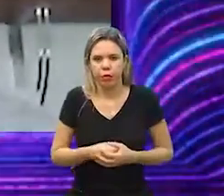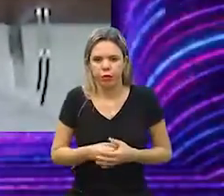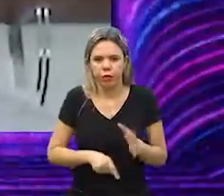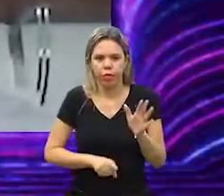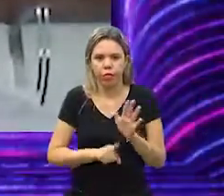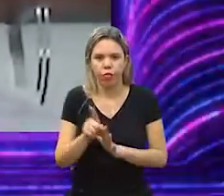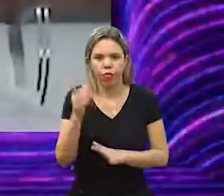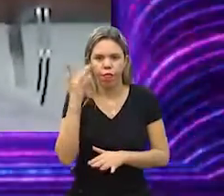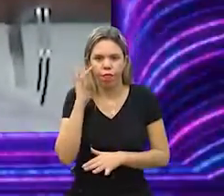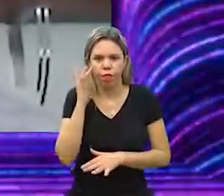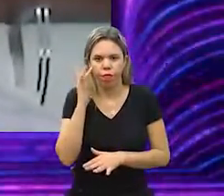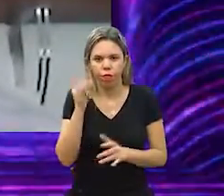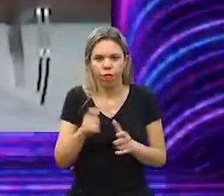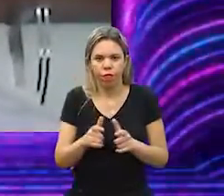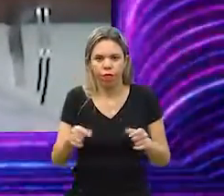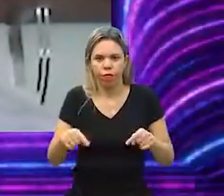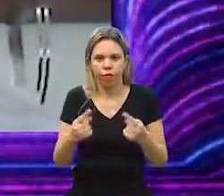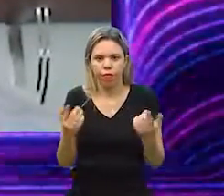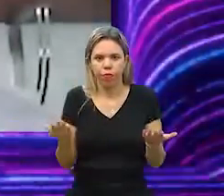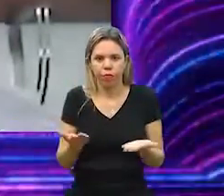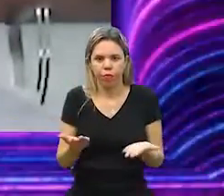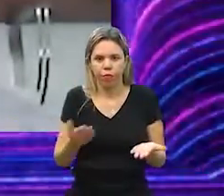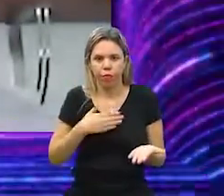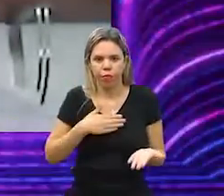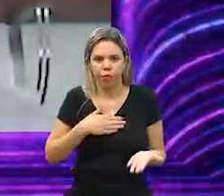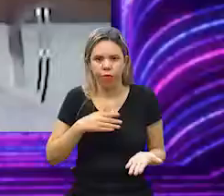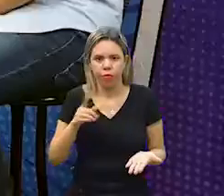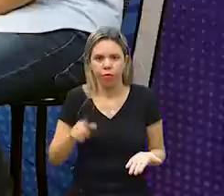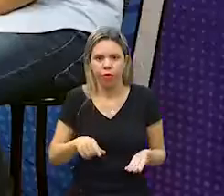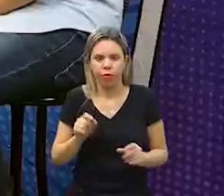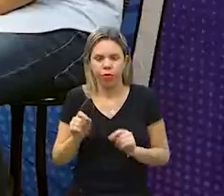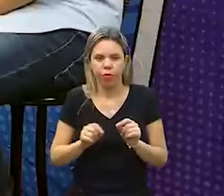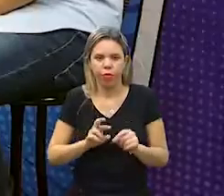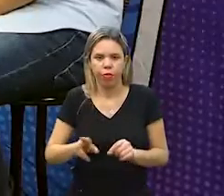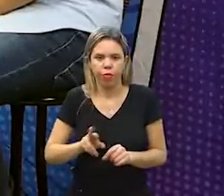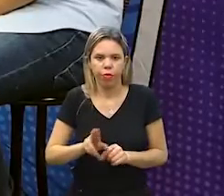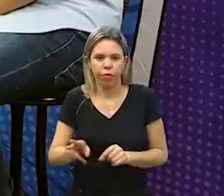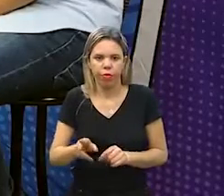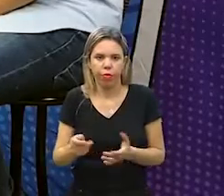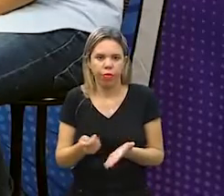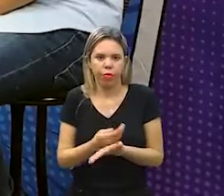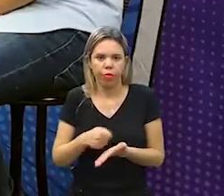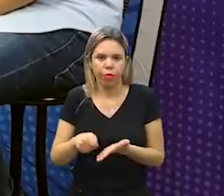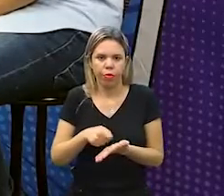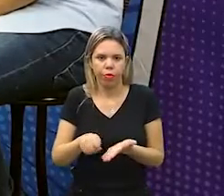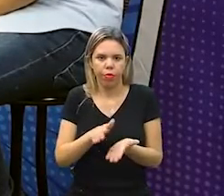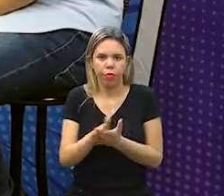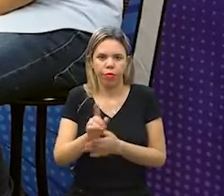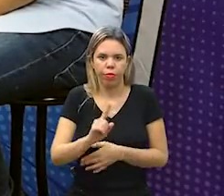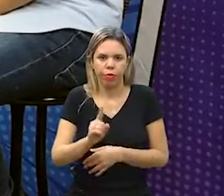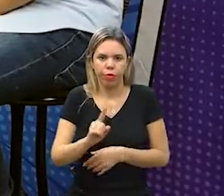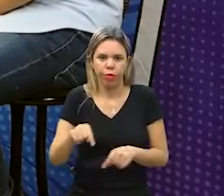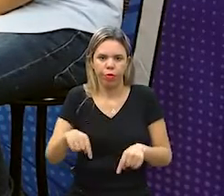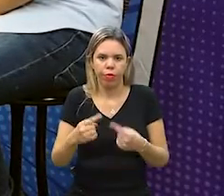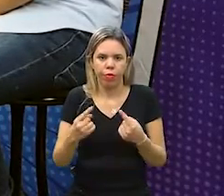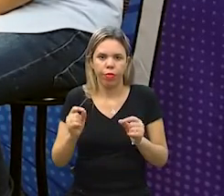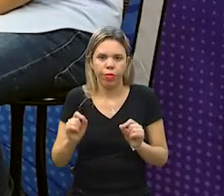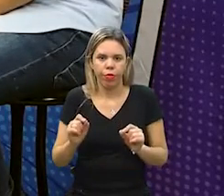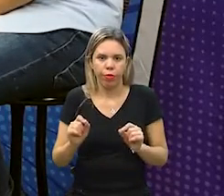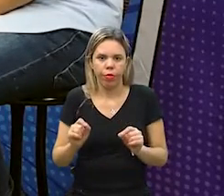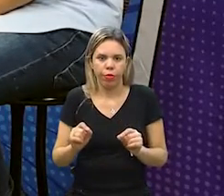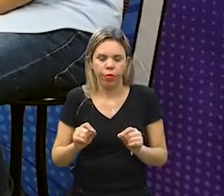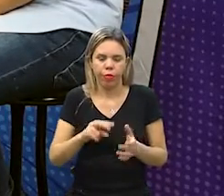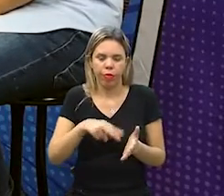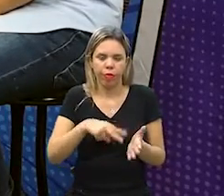da pergunta, eu acho que o maior desafio hoje, para mim, não é mais escrever ou publicar. Na verdade, o maior desafio é